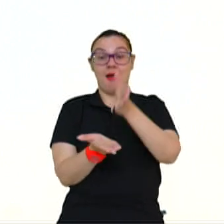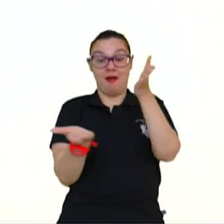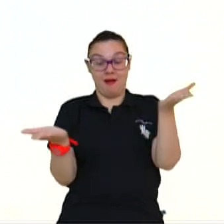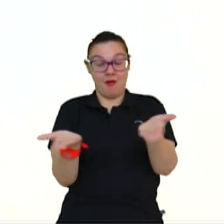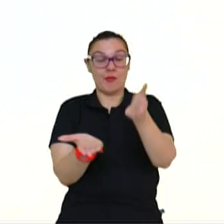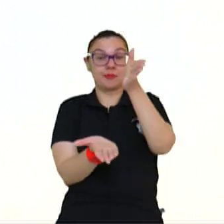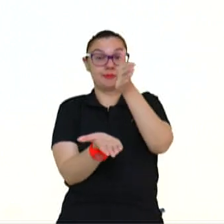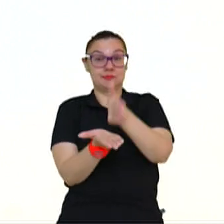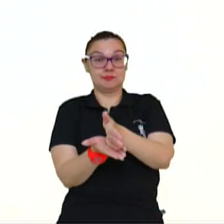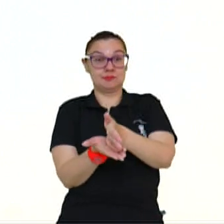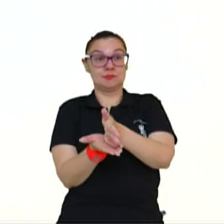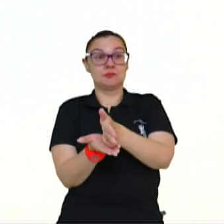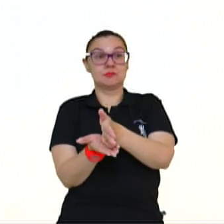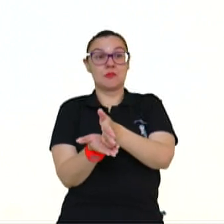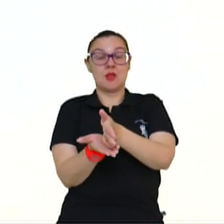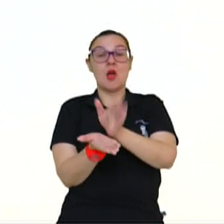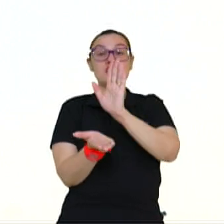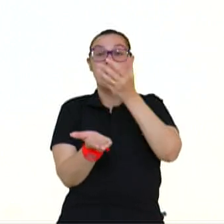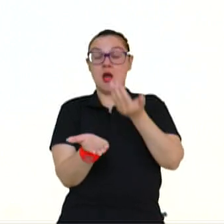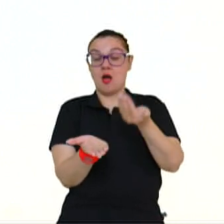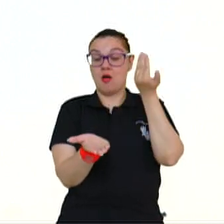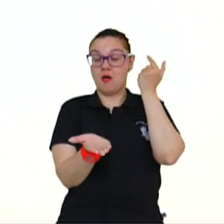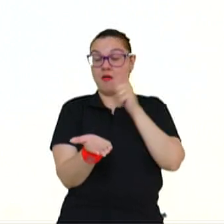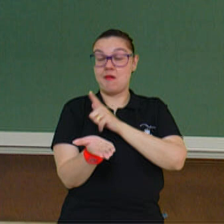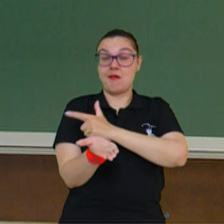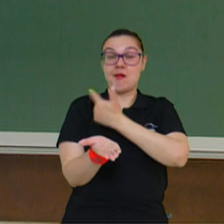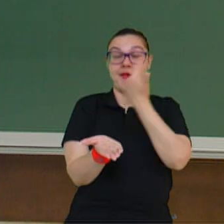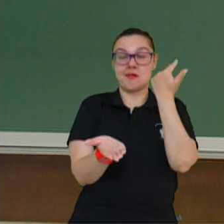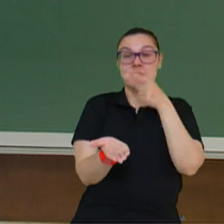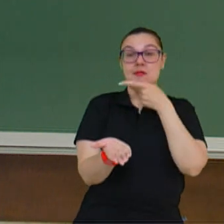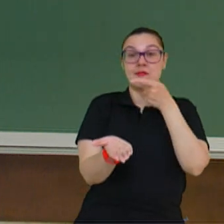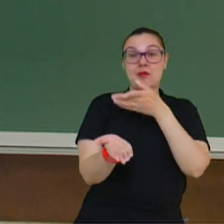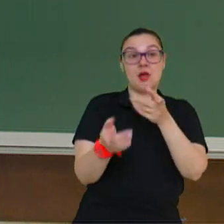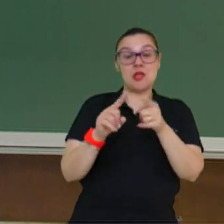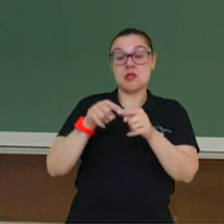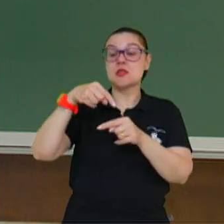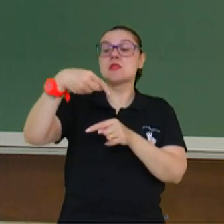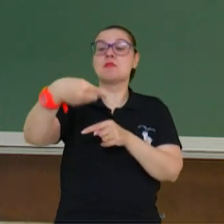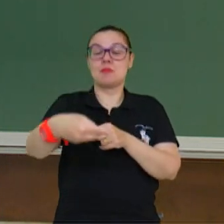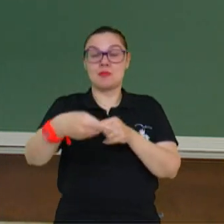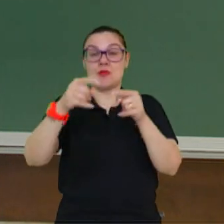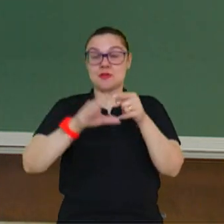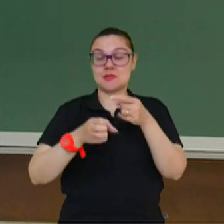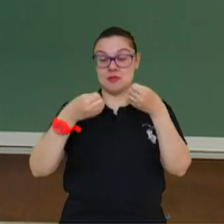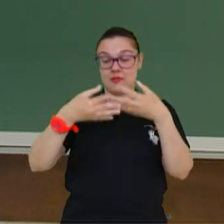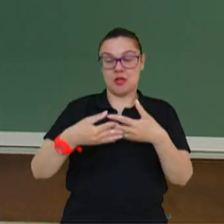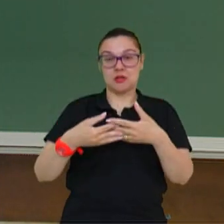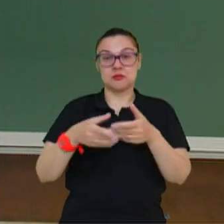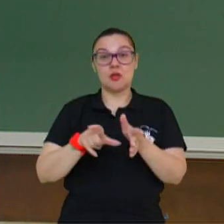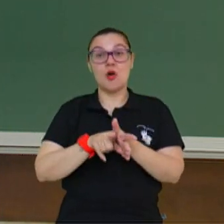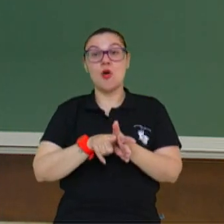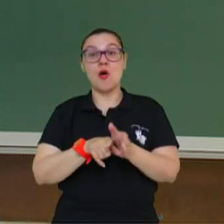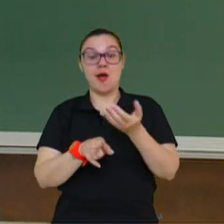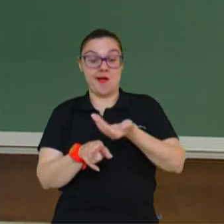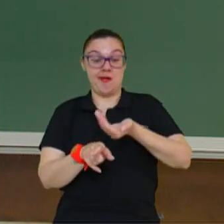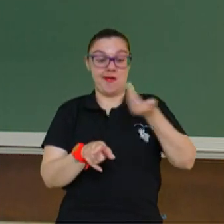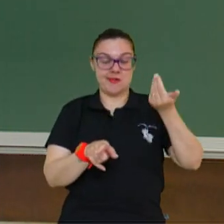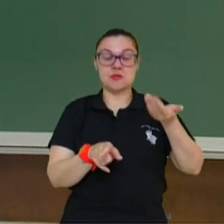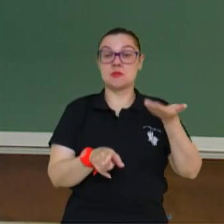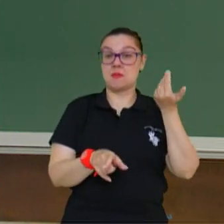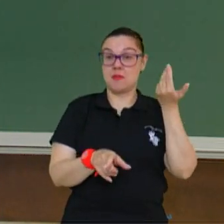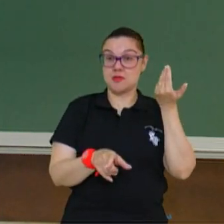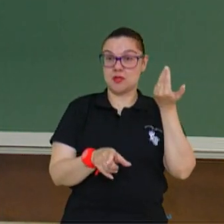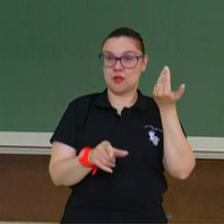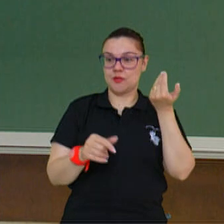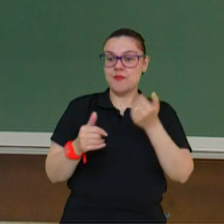falando aqui, nós podemos ter ações que aconteceram antes da fala, com ações que acontecerão após a fala. Antes são passado, aquelas